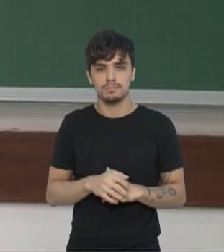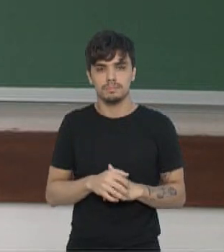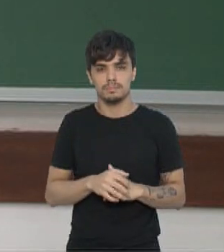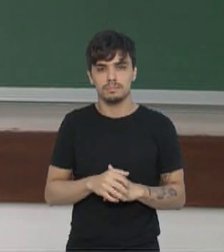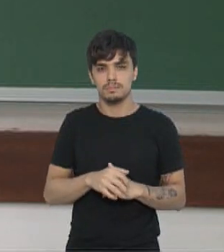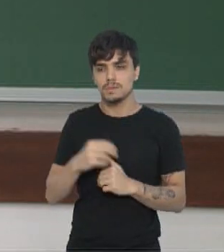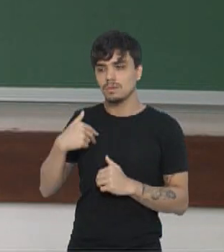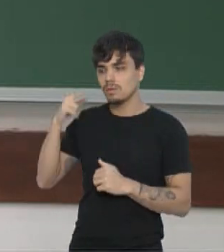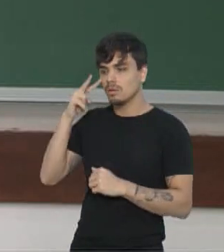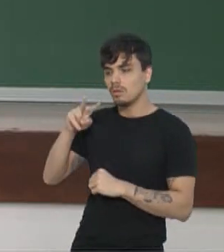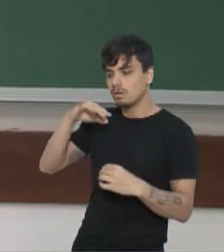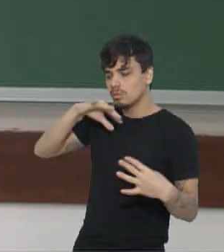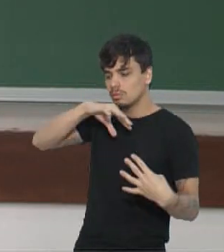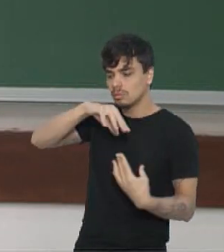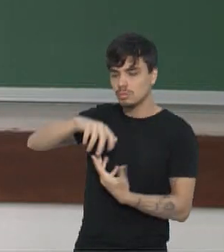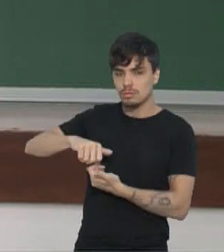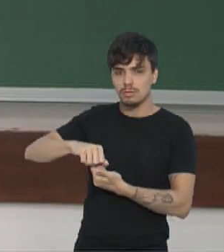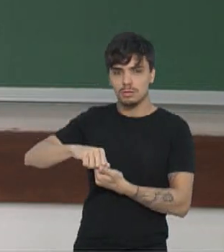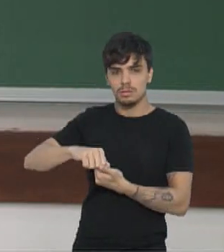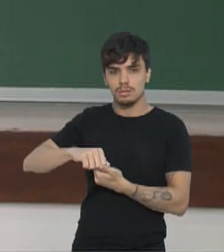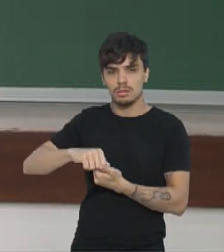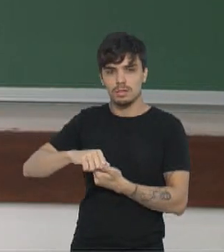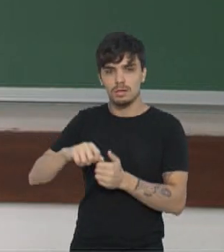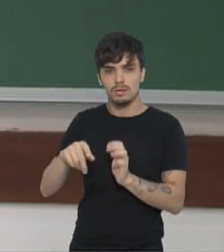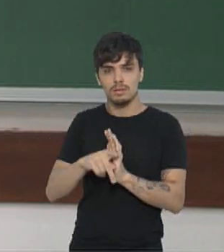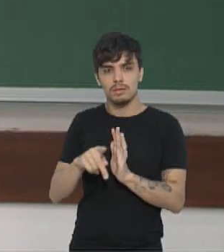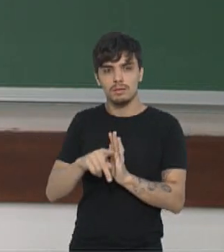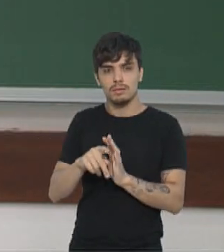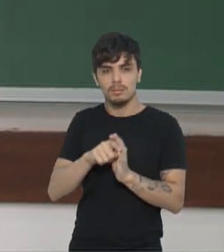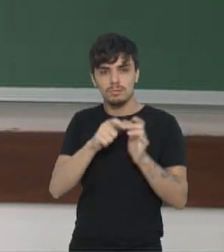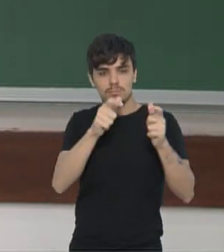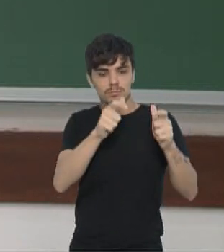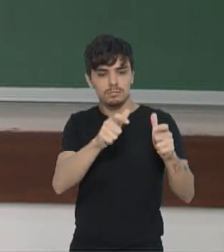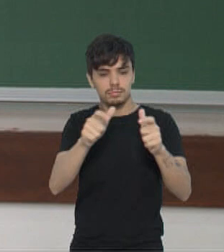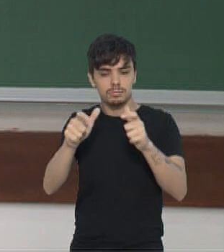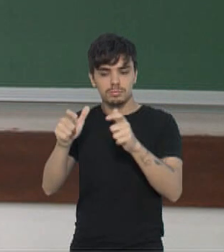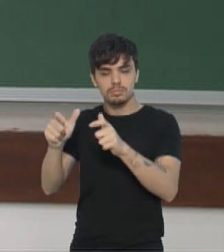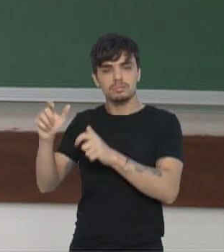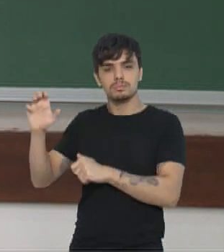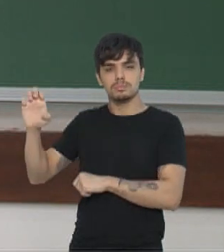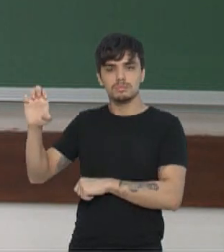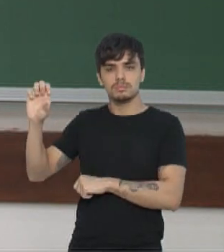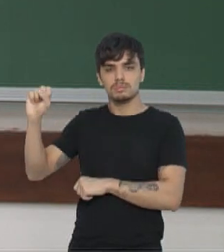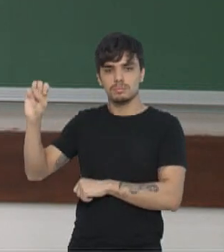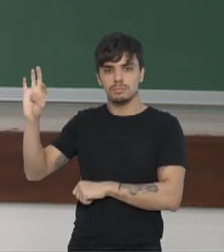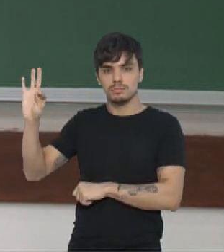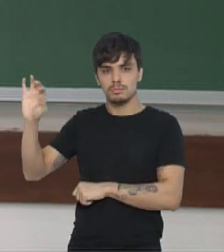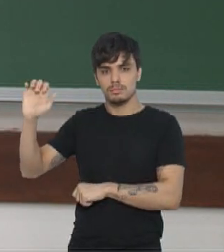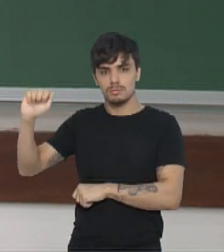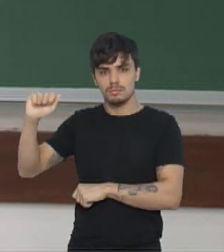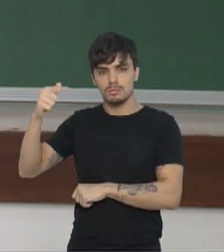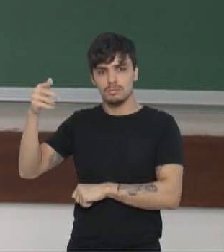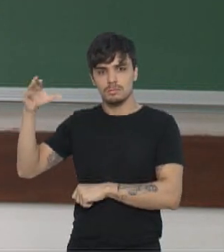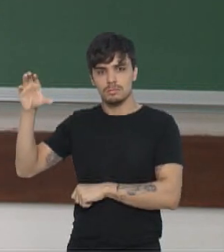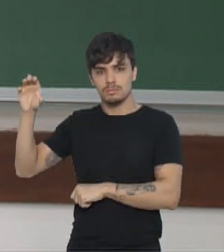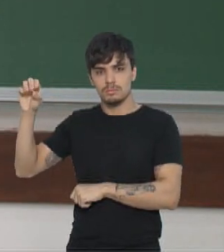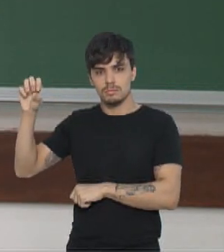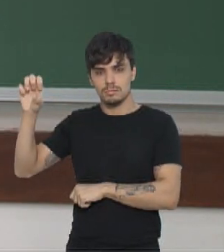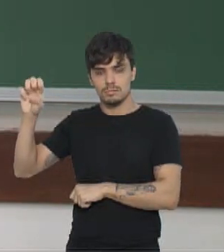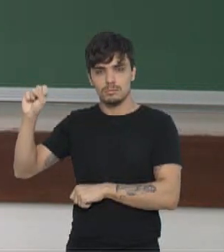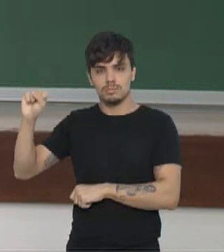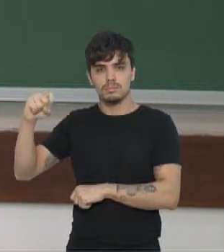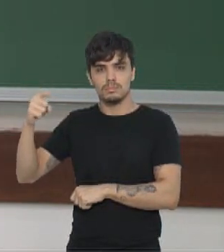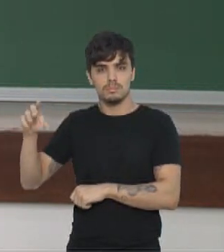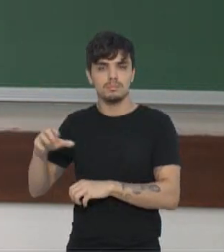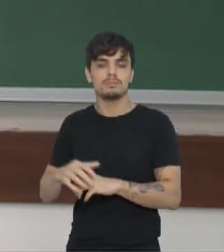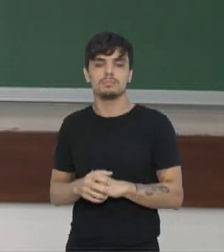olha a Terra, estamos aqui na questão das estações. É por conta dessa velocidade ser